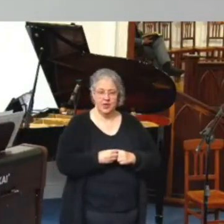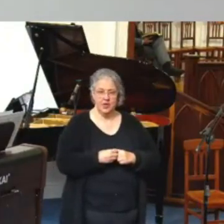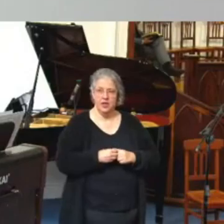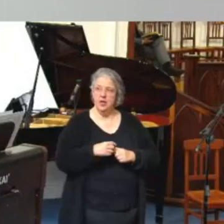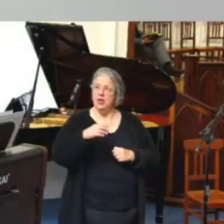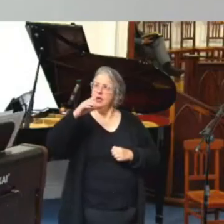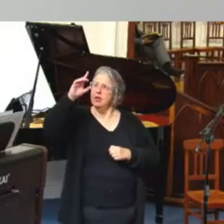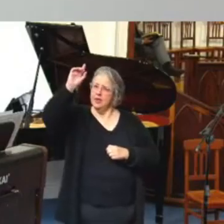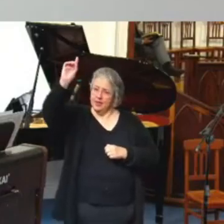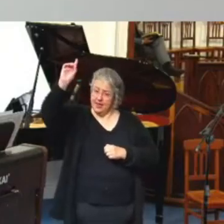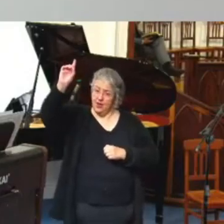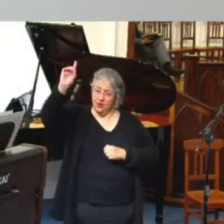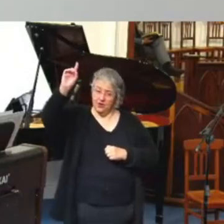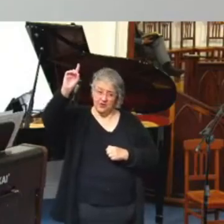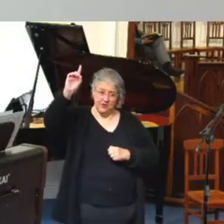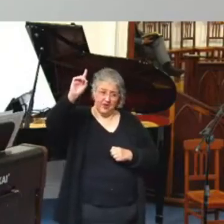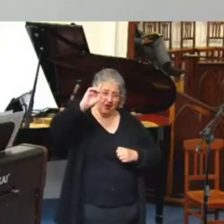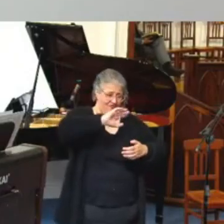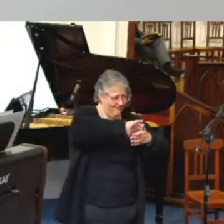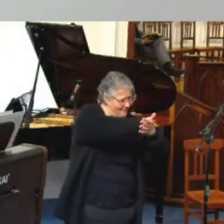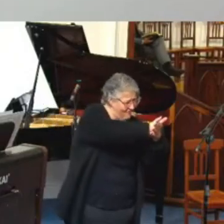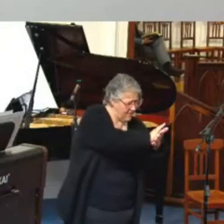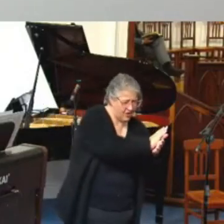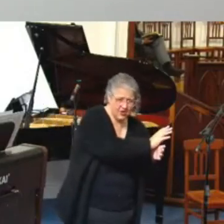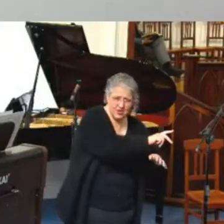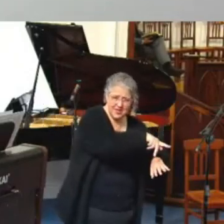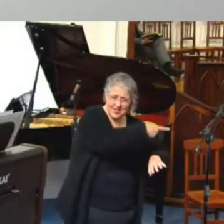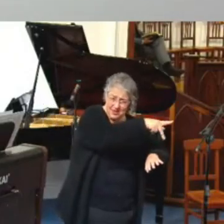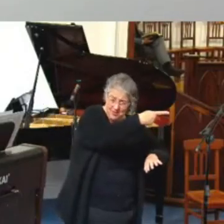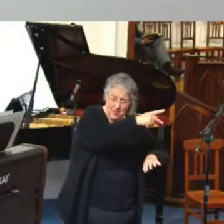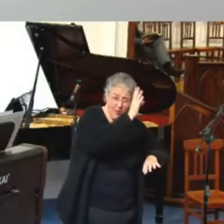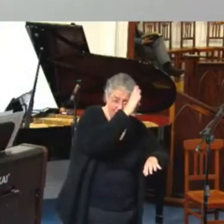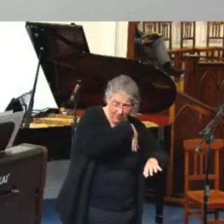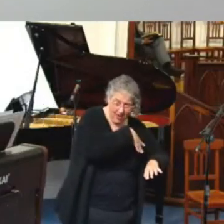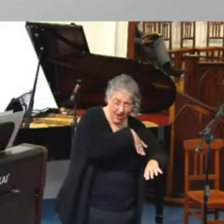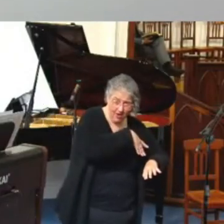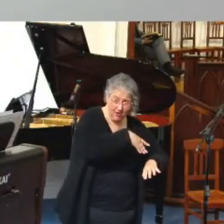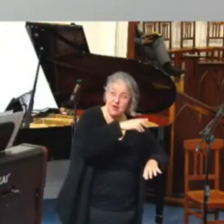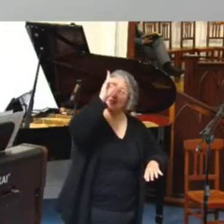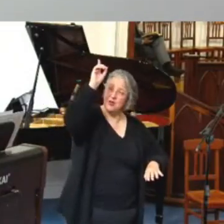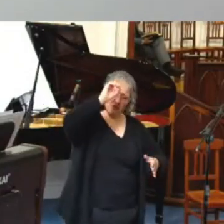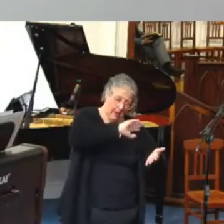todas as nações ímpias que tentam contra o povo do Senhor.